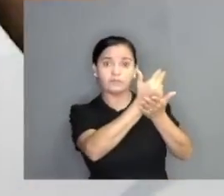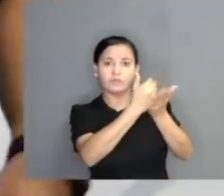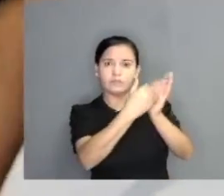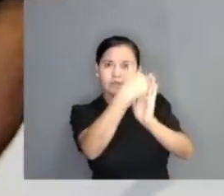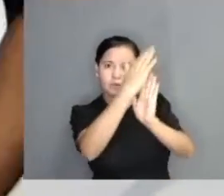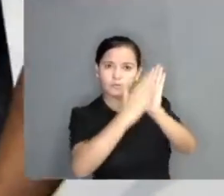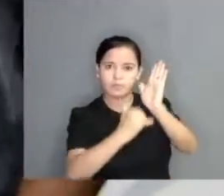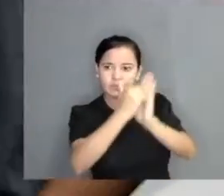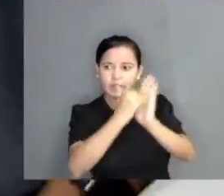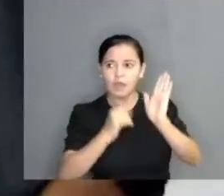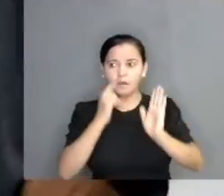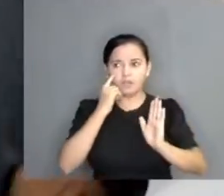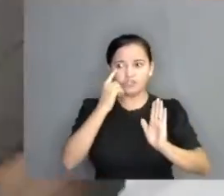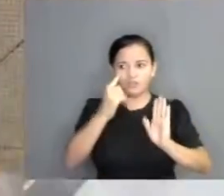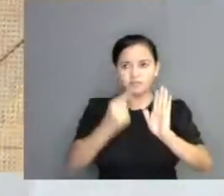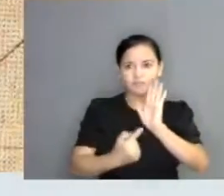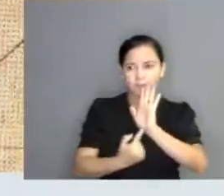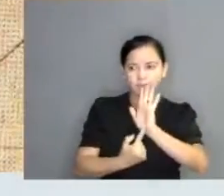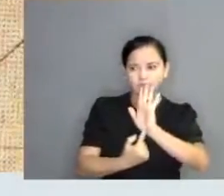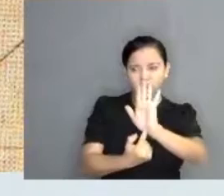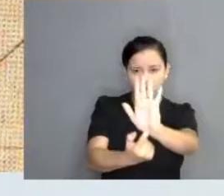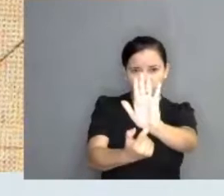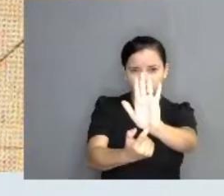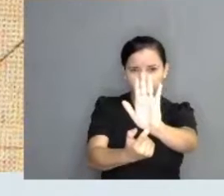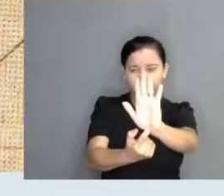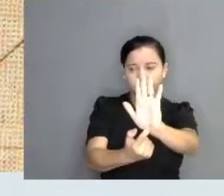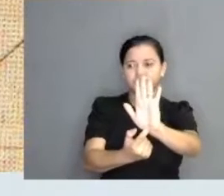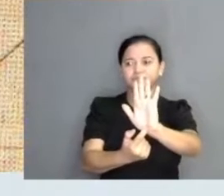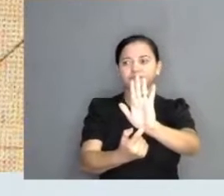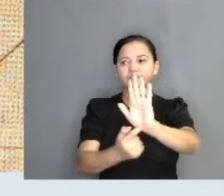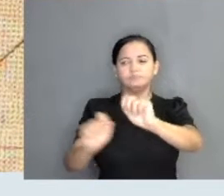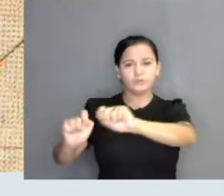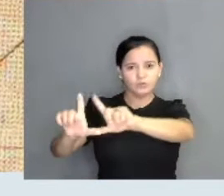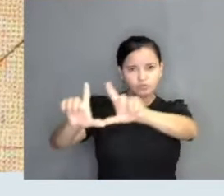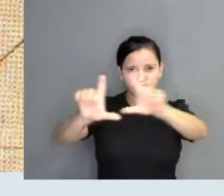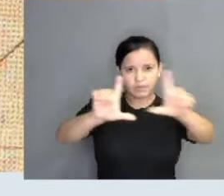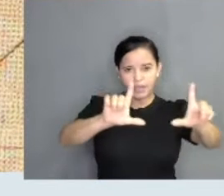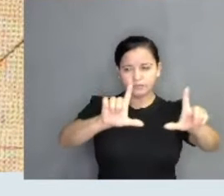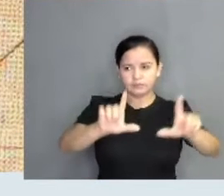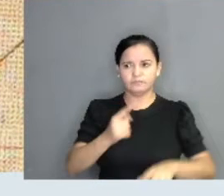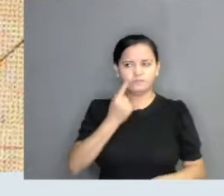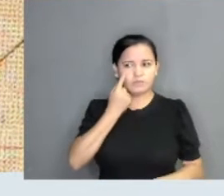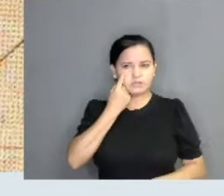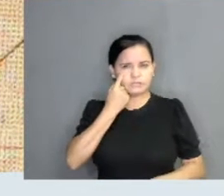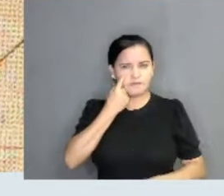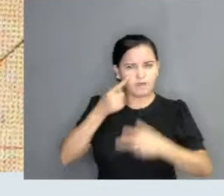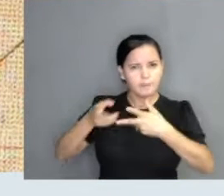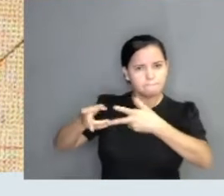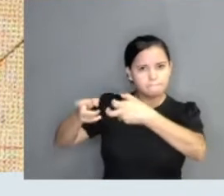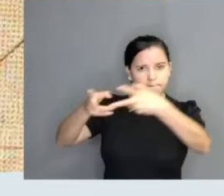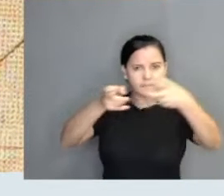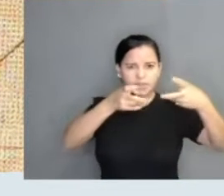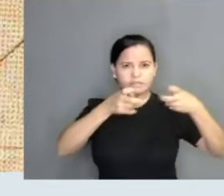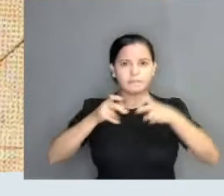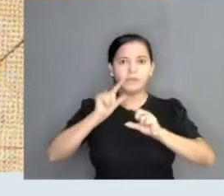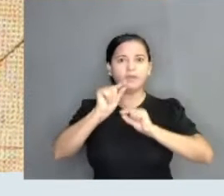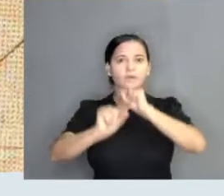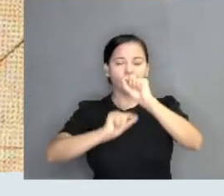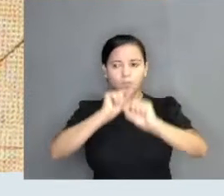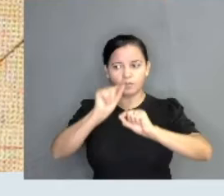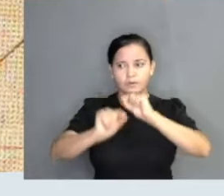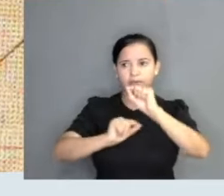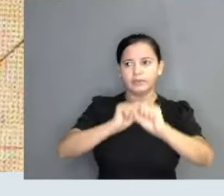Vamos abrir a imagem, vou pedir para a produção fazer isso aí, e percebam bem, nessa imagem de Leonardo da